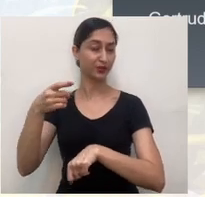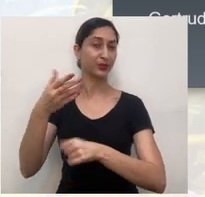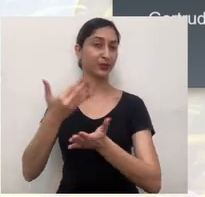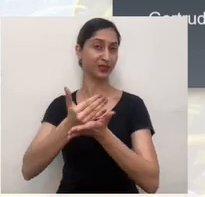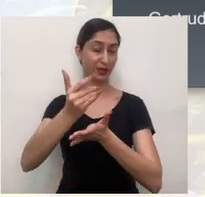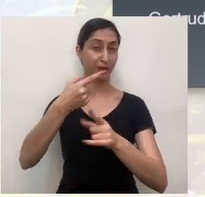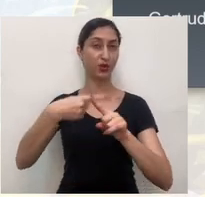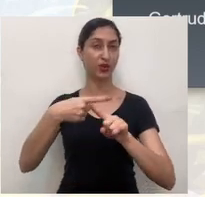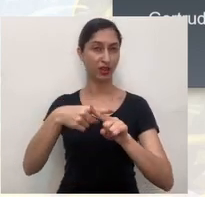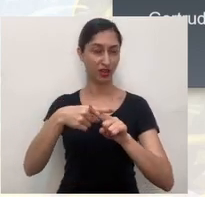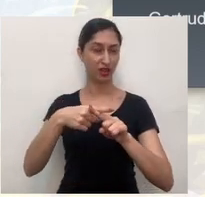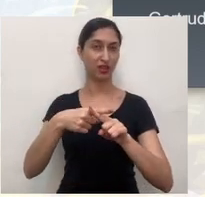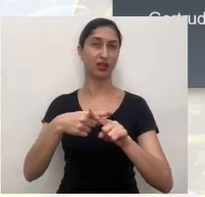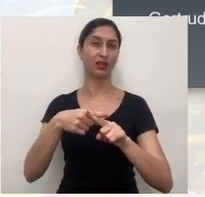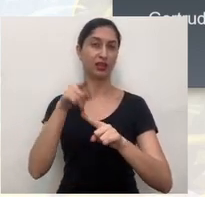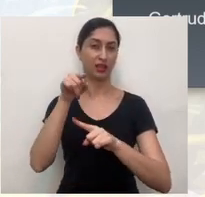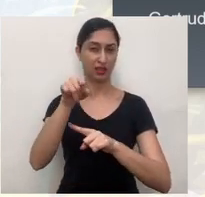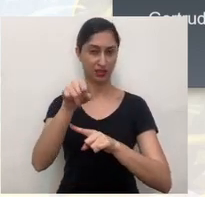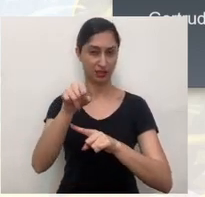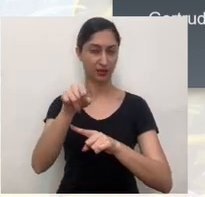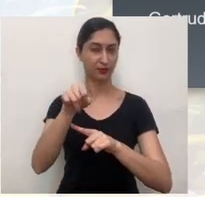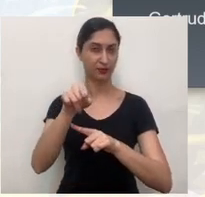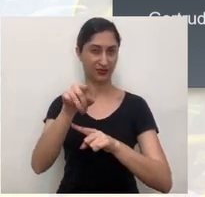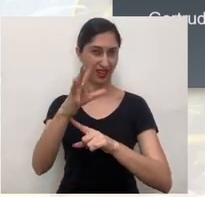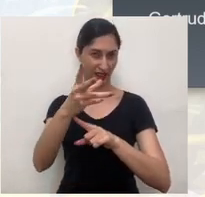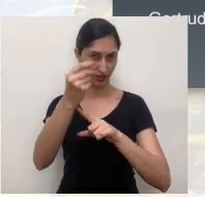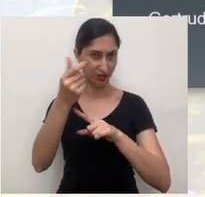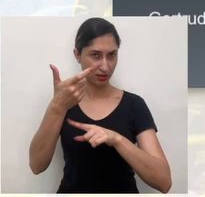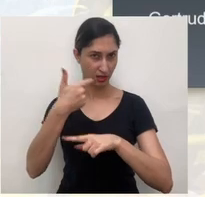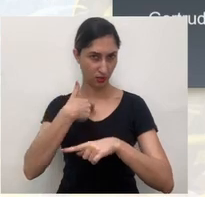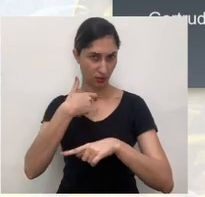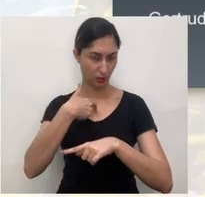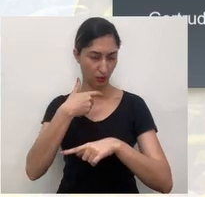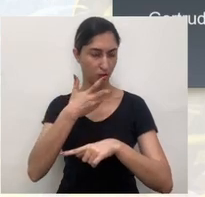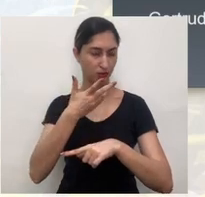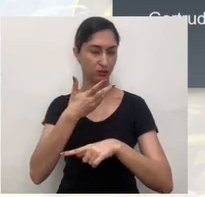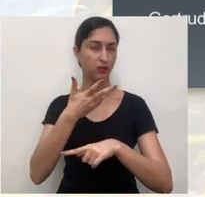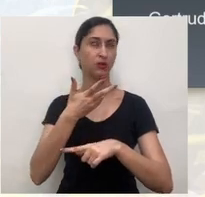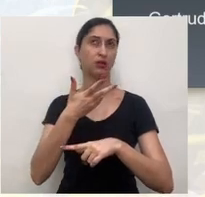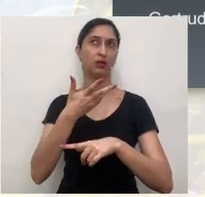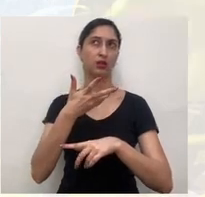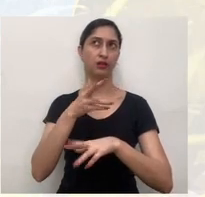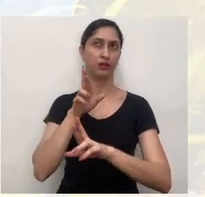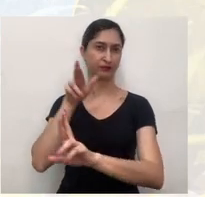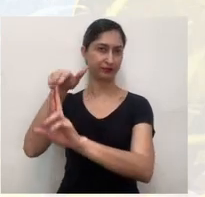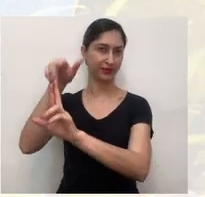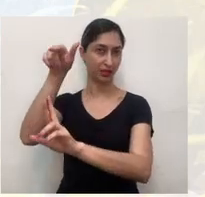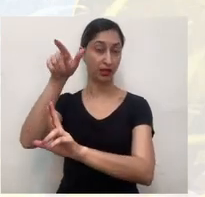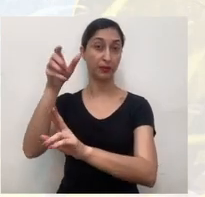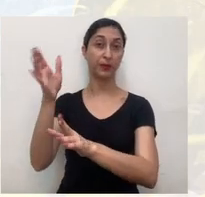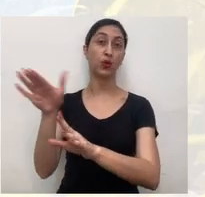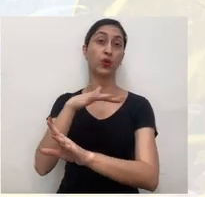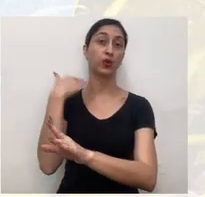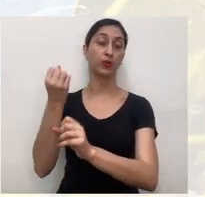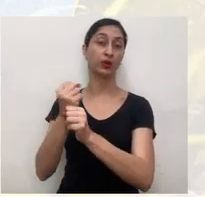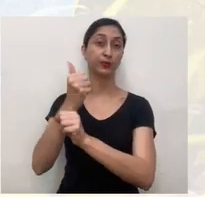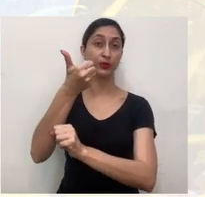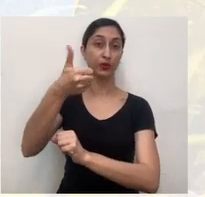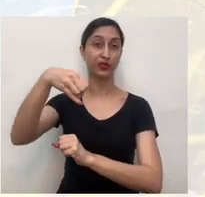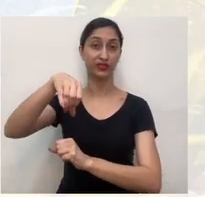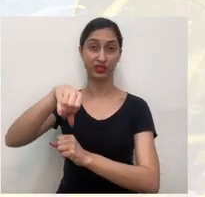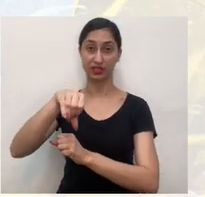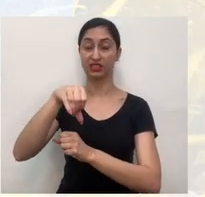Gertrude Jekyll, que é a quem eu me refiro, ela faleceu em